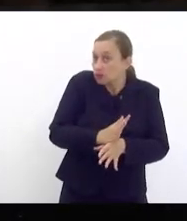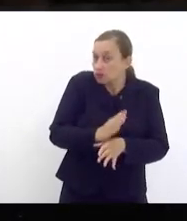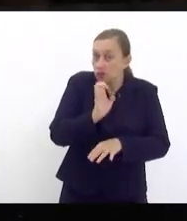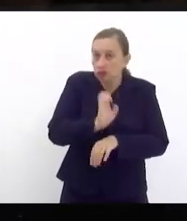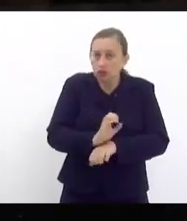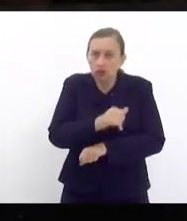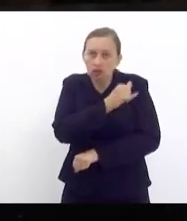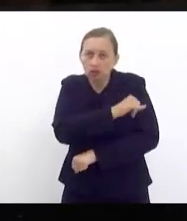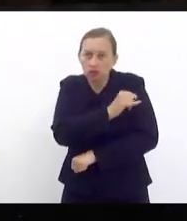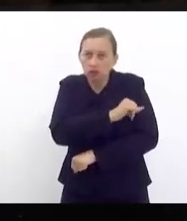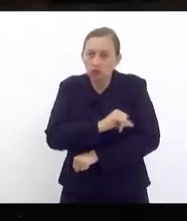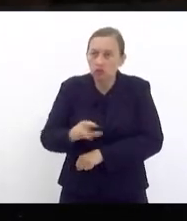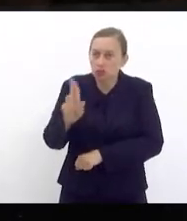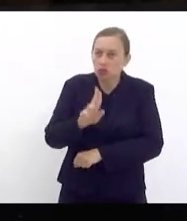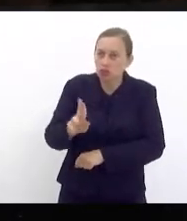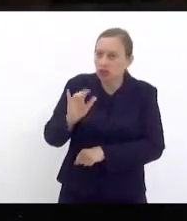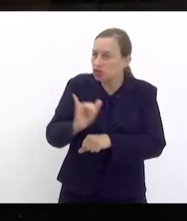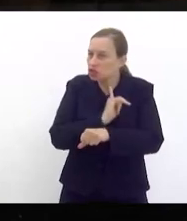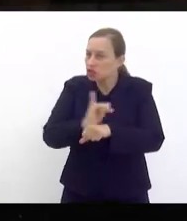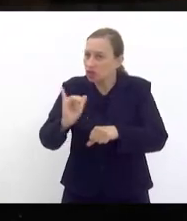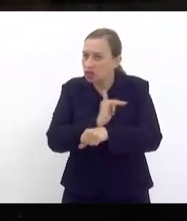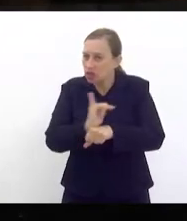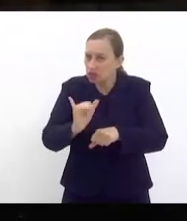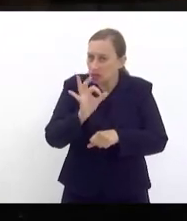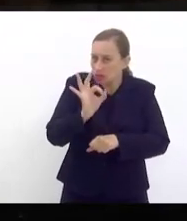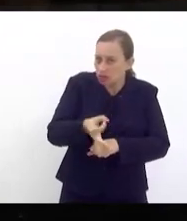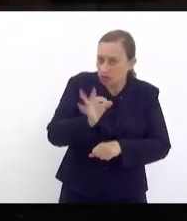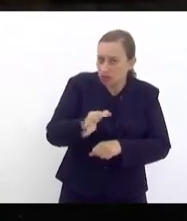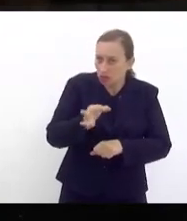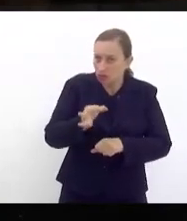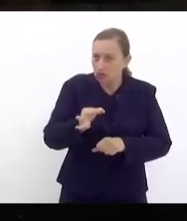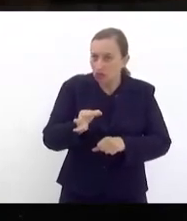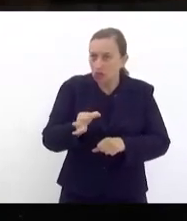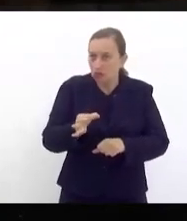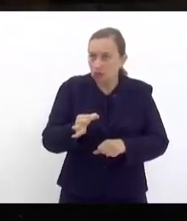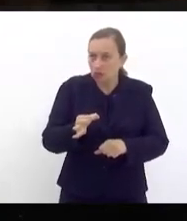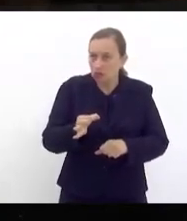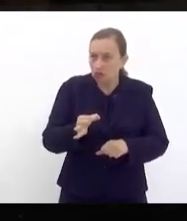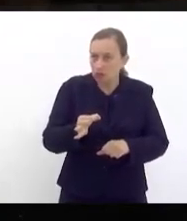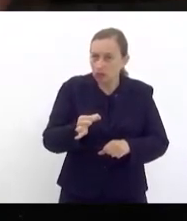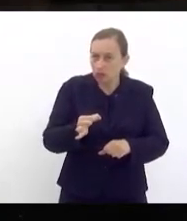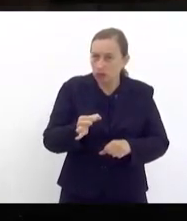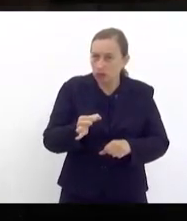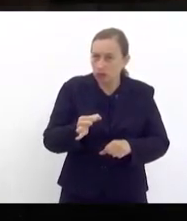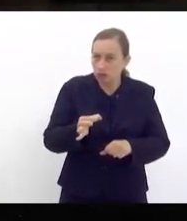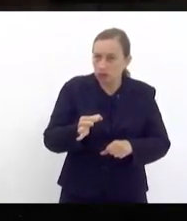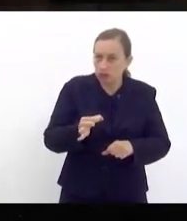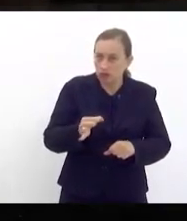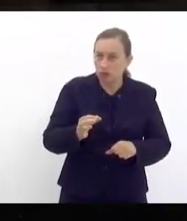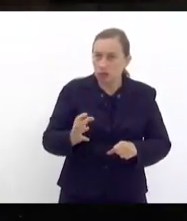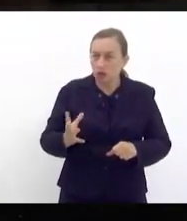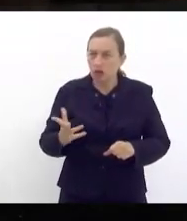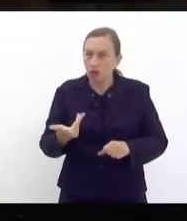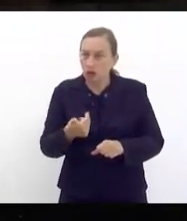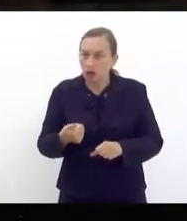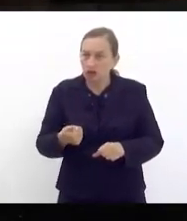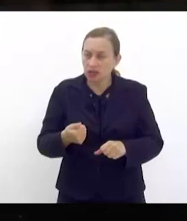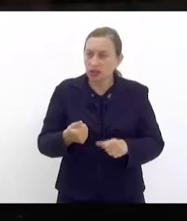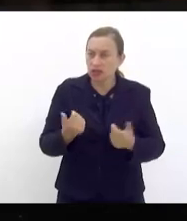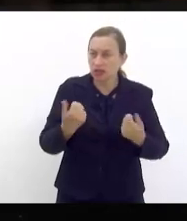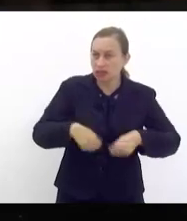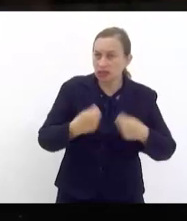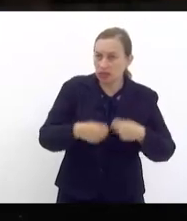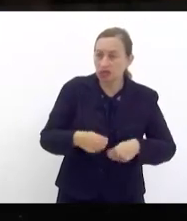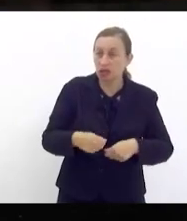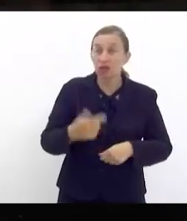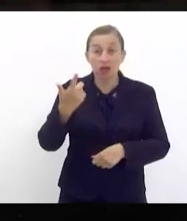do Rio de Janeiro utilize os mecanismos necessários à sua disposição para poder garantir o cumprimento das demandas, que, como eu disse e repito,